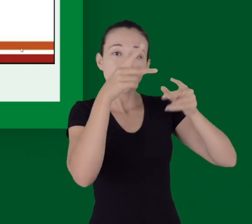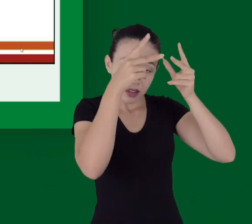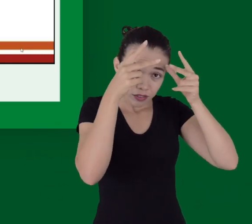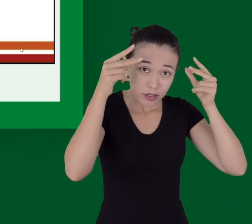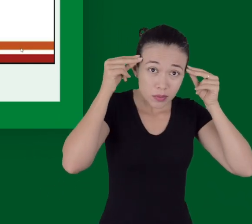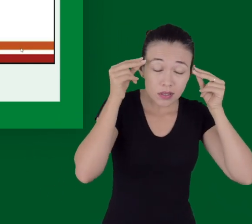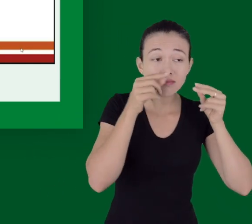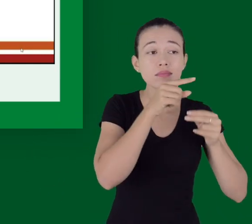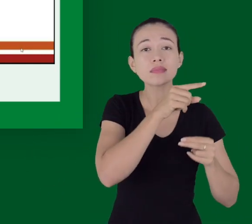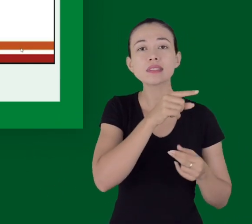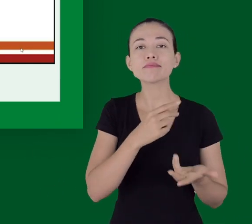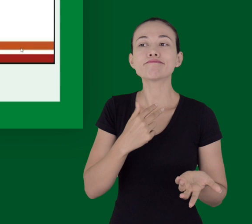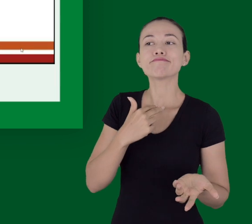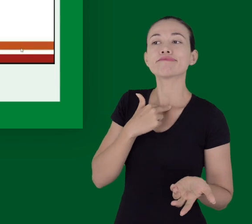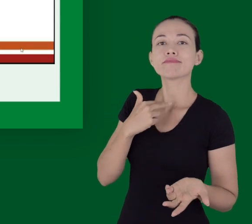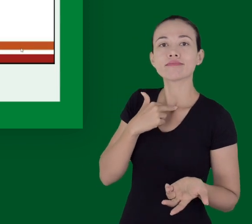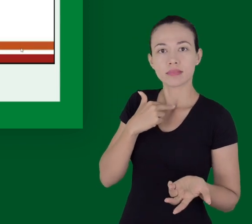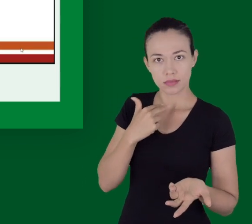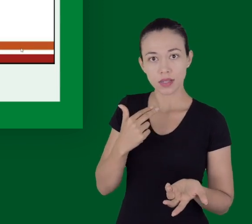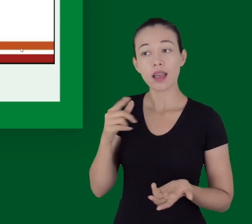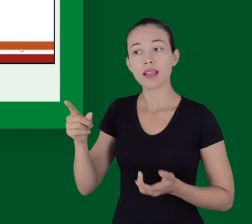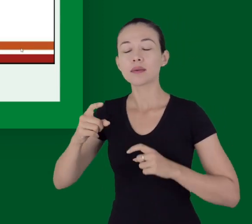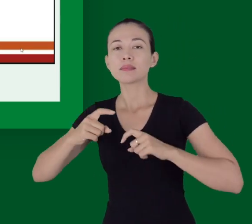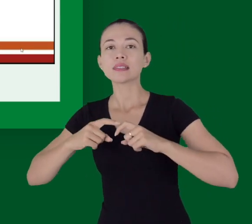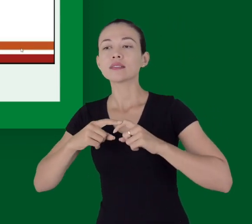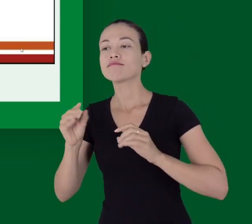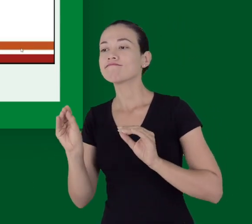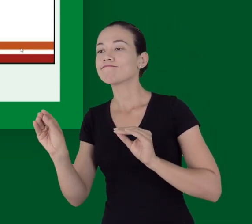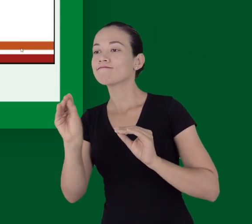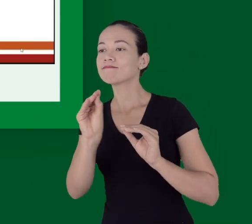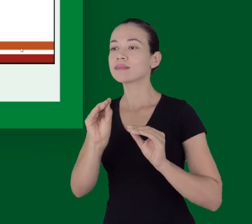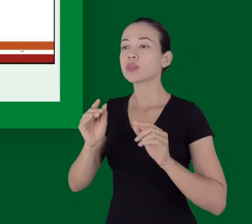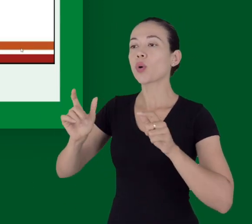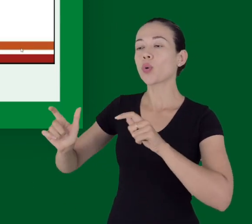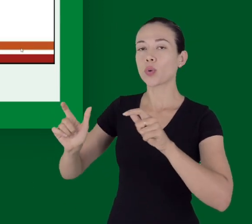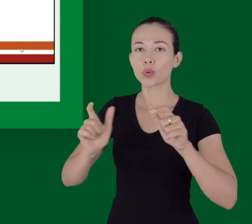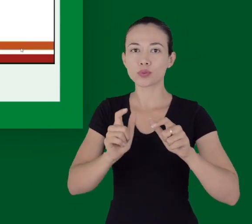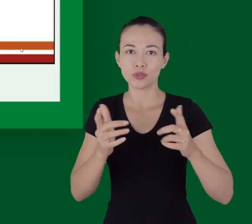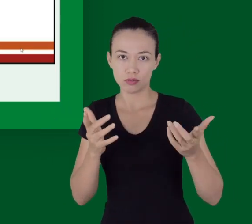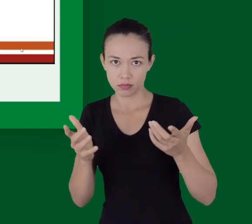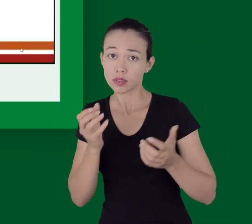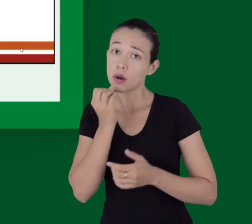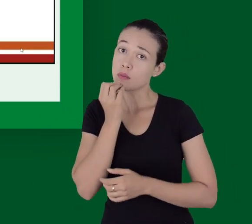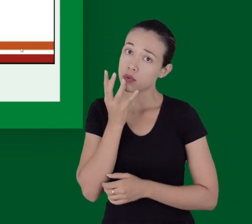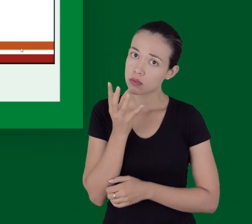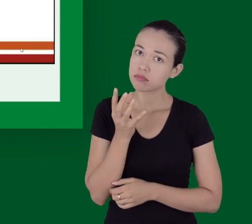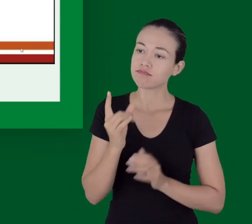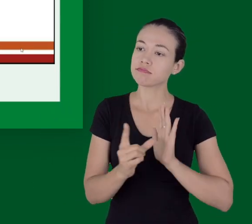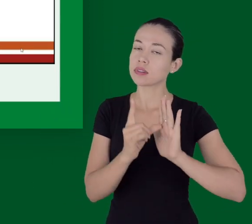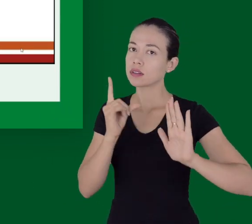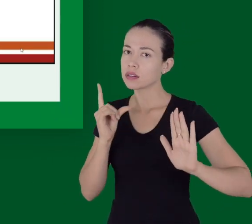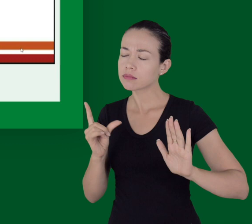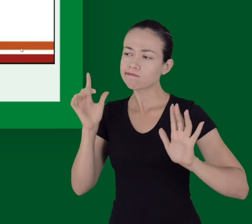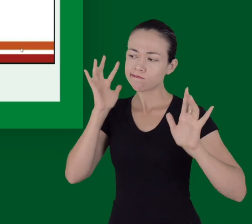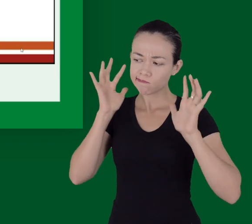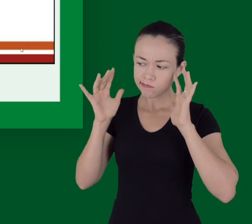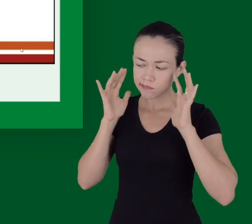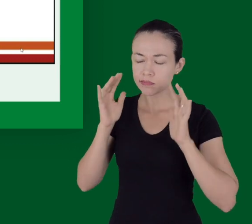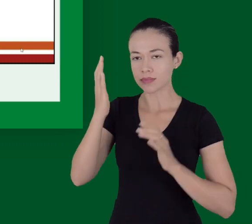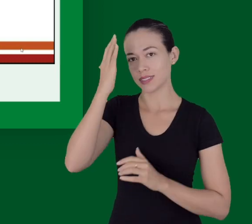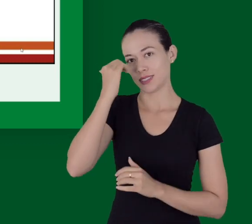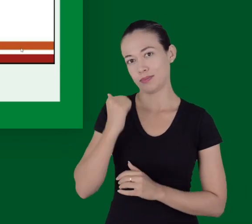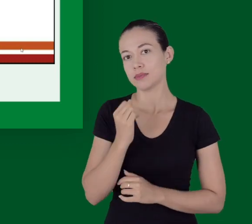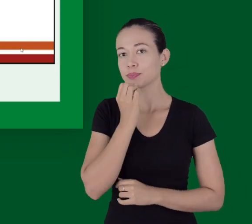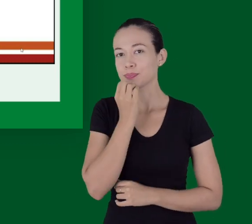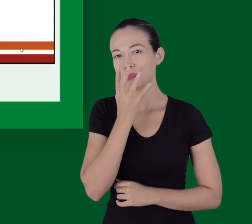médico sempre tem que fazer, porque ele vai precisar desse exame, onde colocar os eletrodos. Às vezes no eletro eles mostram lá com uma corzinha onde colocar, mas é